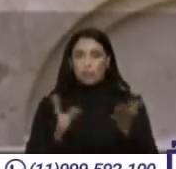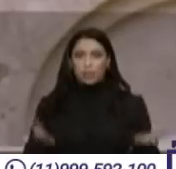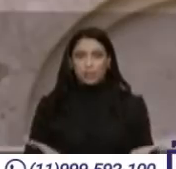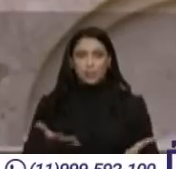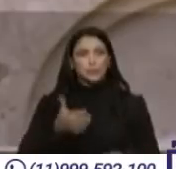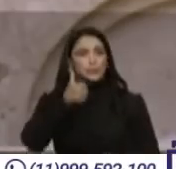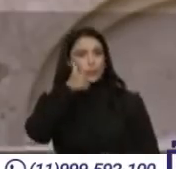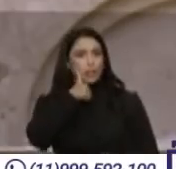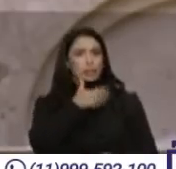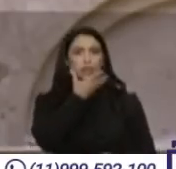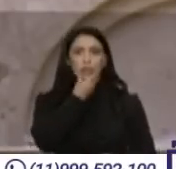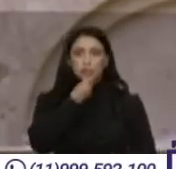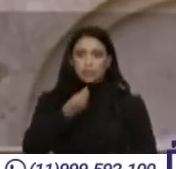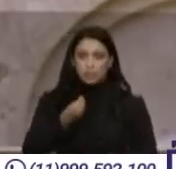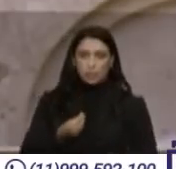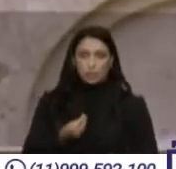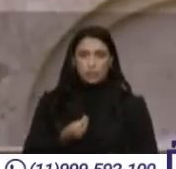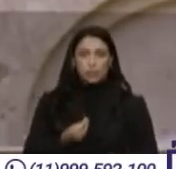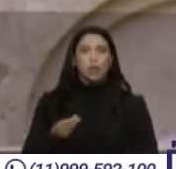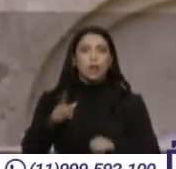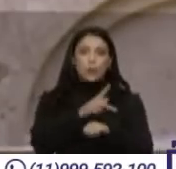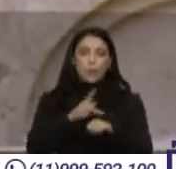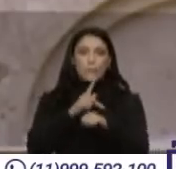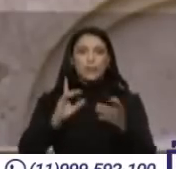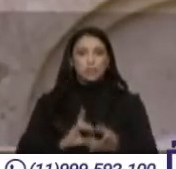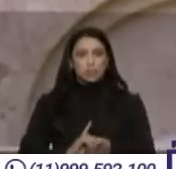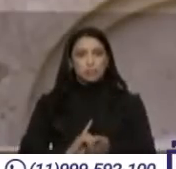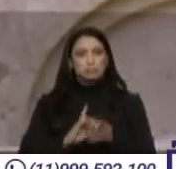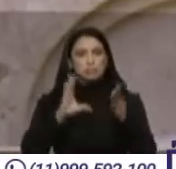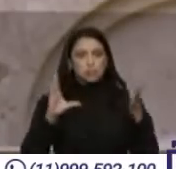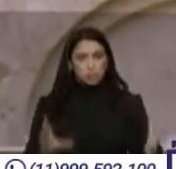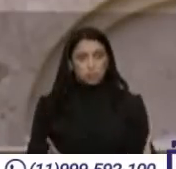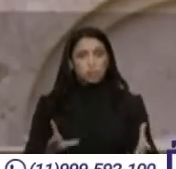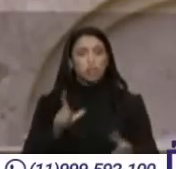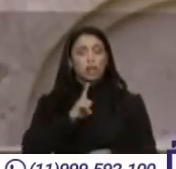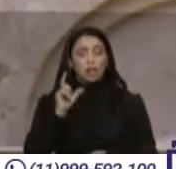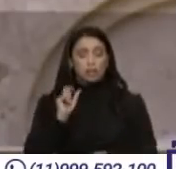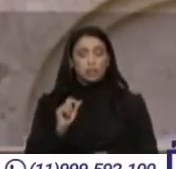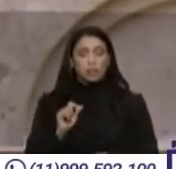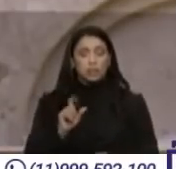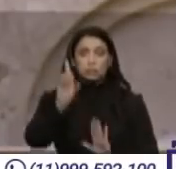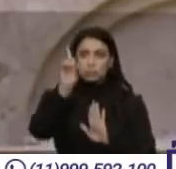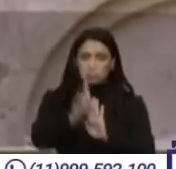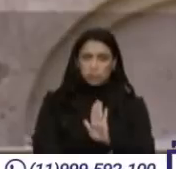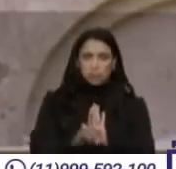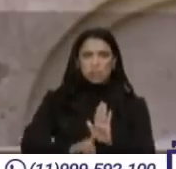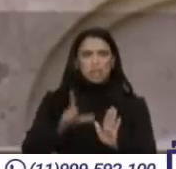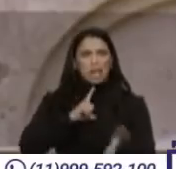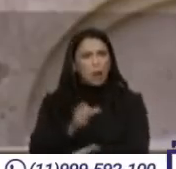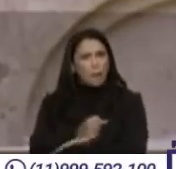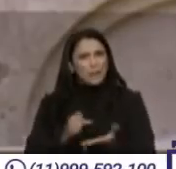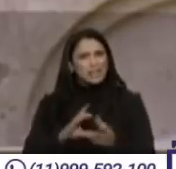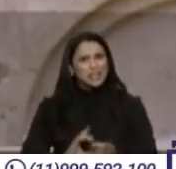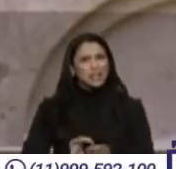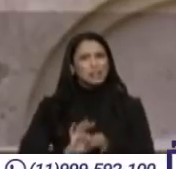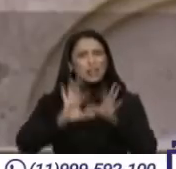Senhoras e senhores, reitero que o Estado Democrático de Direito, cerne da República, com suas ideias nucleares de